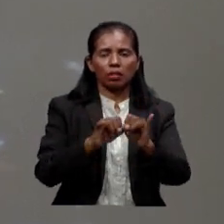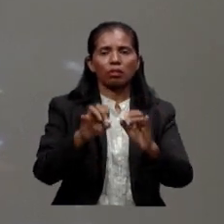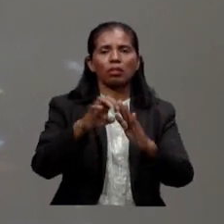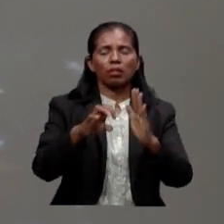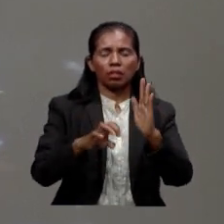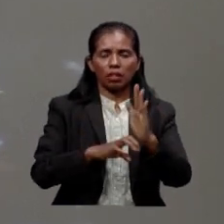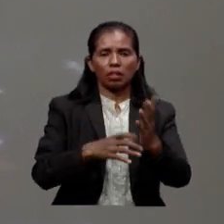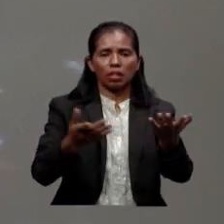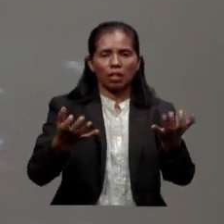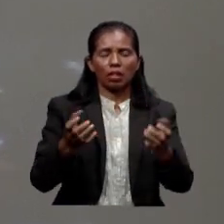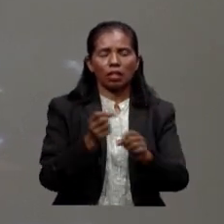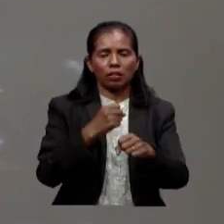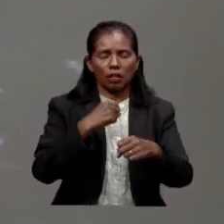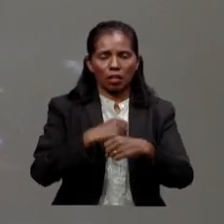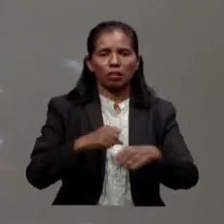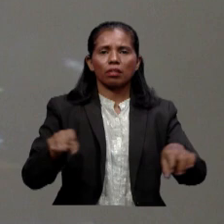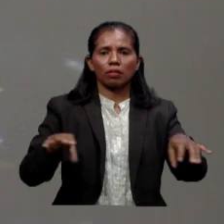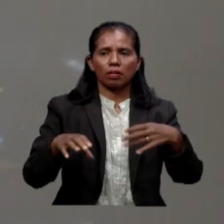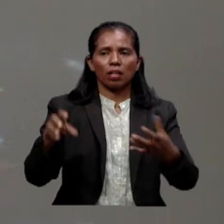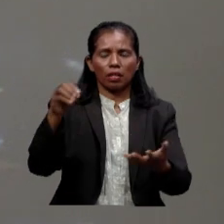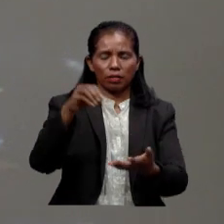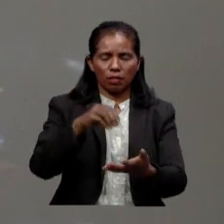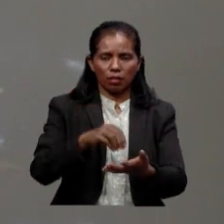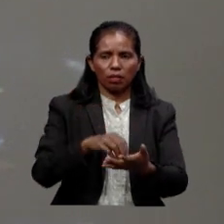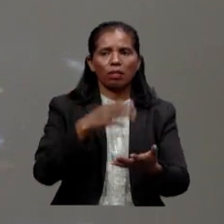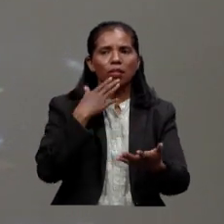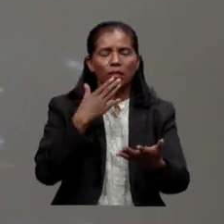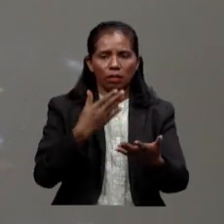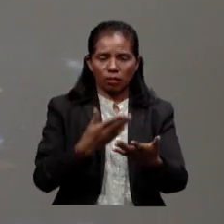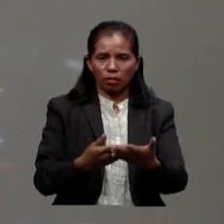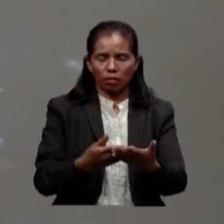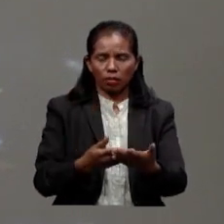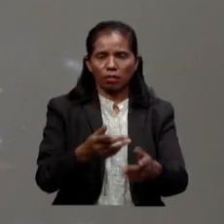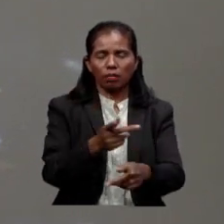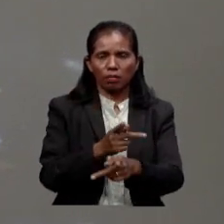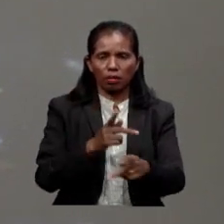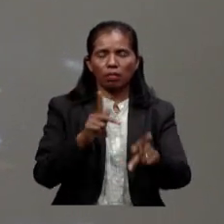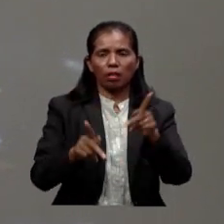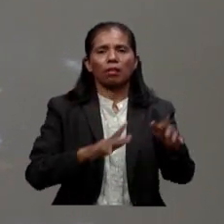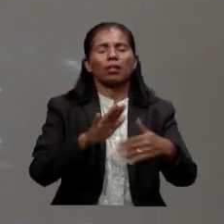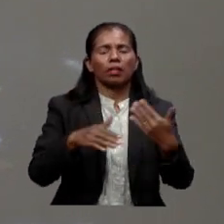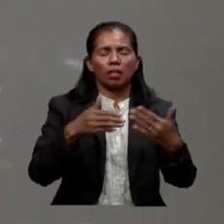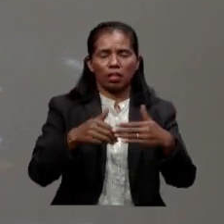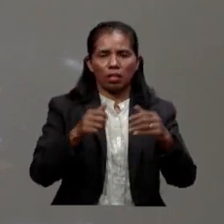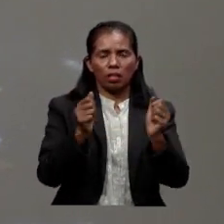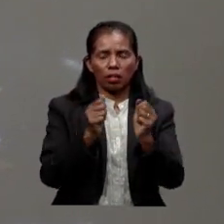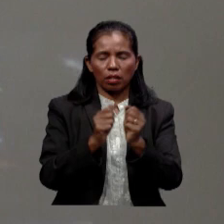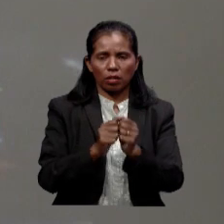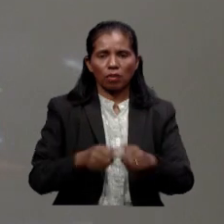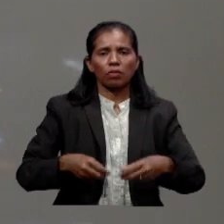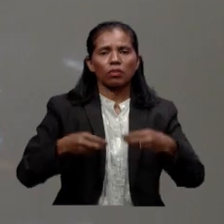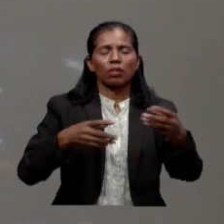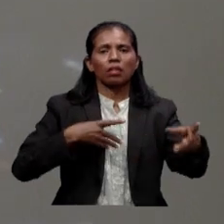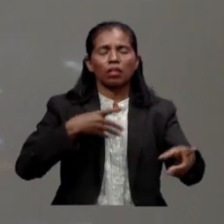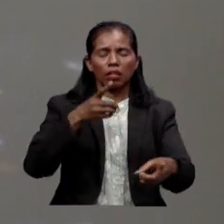ka tu halo ne knara tu garante estabilidade garante assegura povo ida ne seguro exerce o direito de